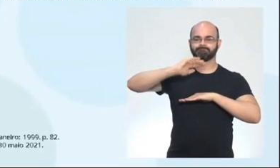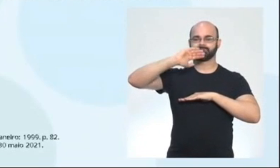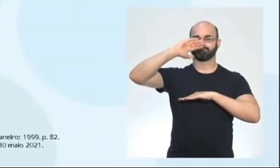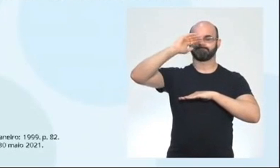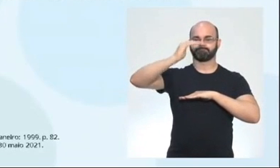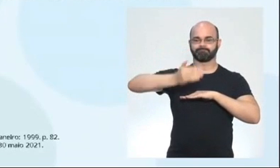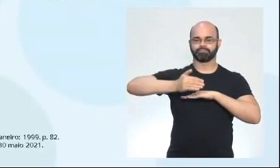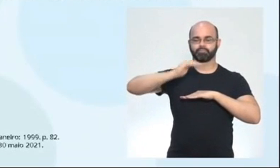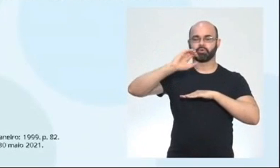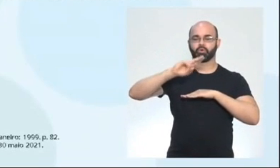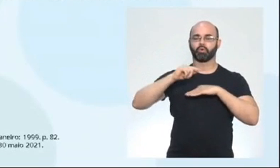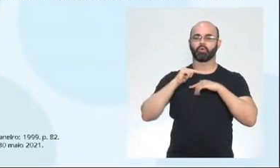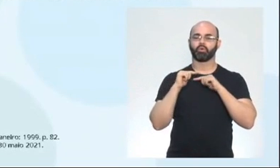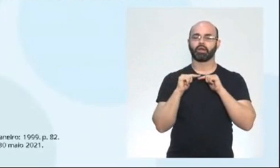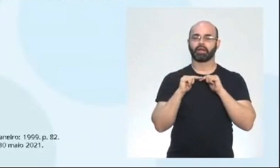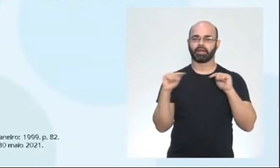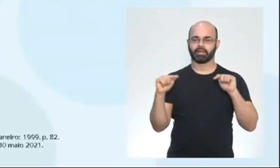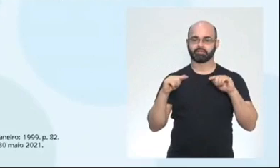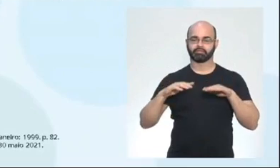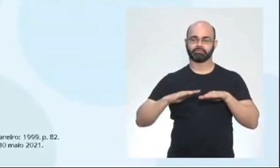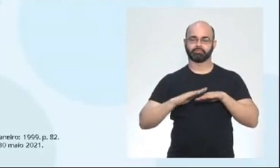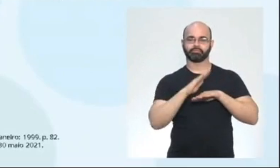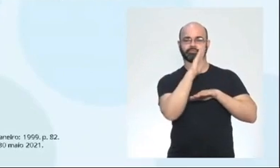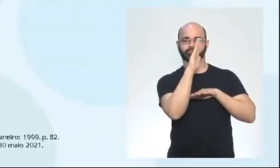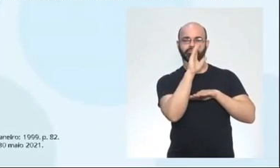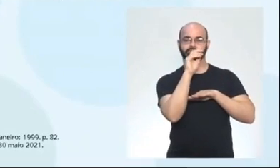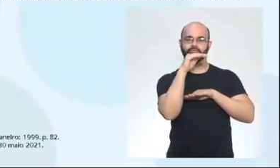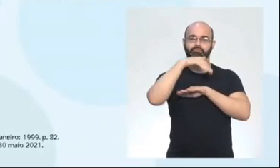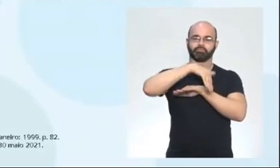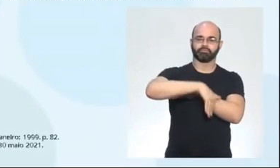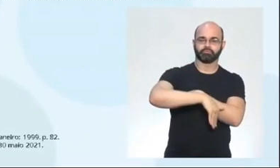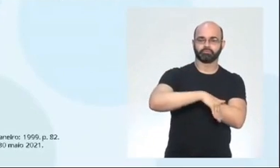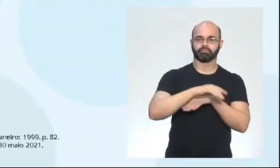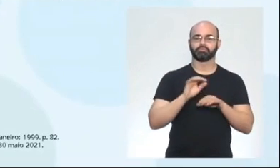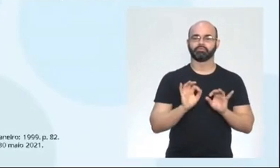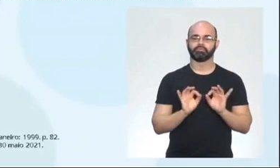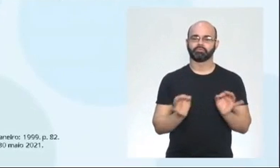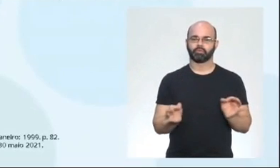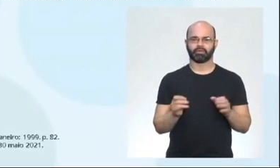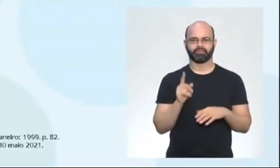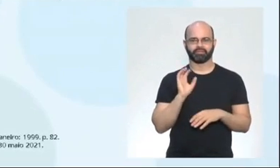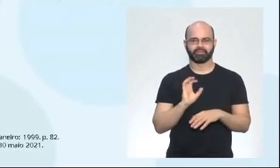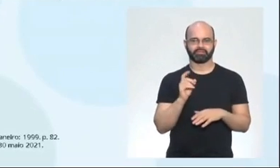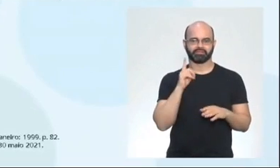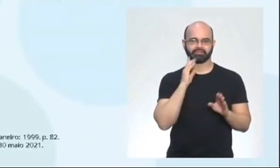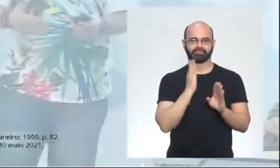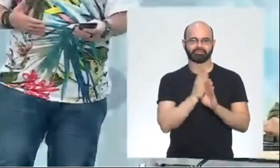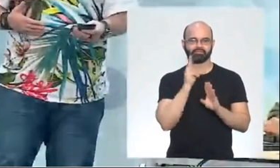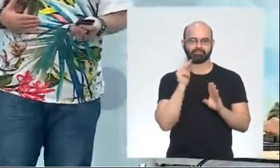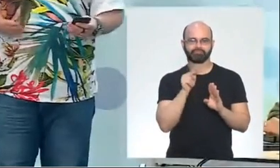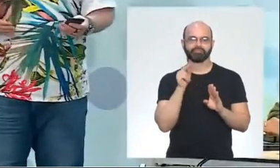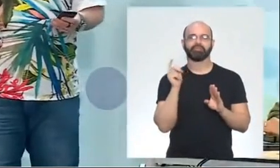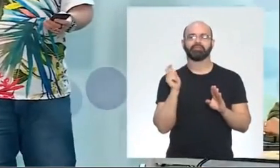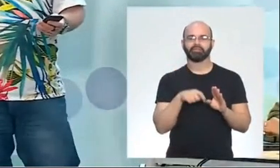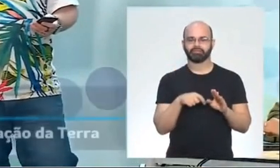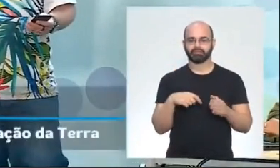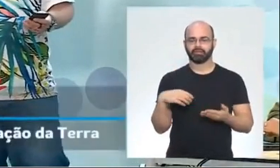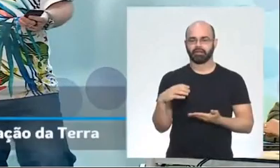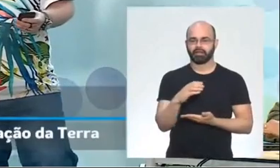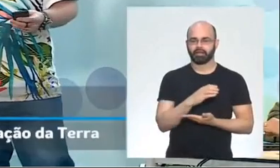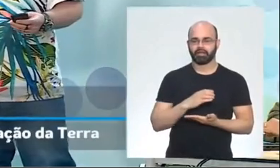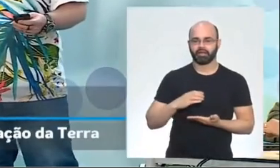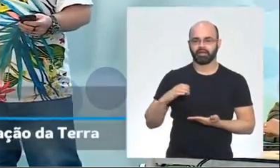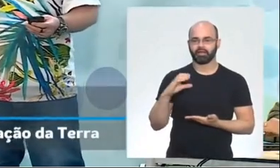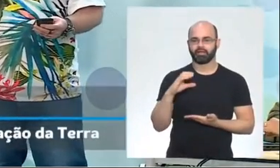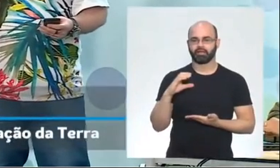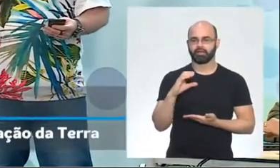é liso, íngreme ou de declive suave. Vejam quantas características a gente vê numa carta